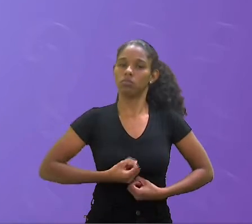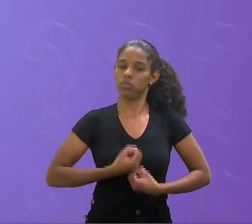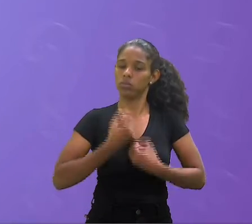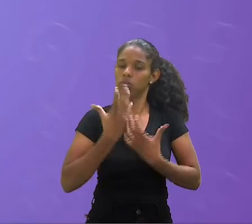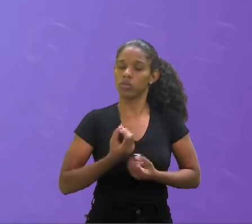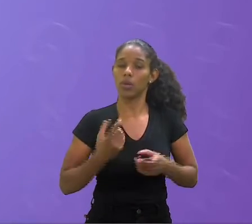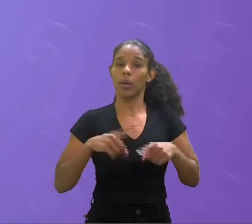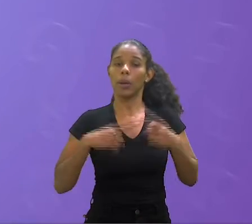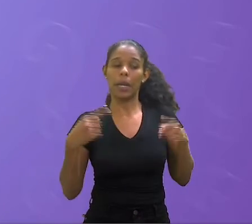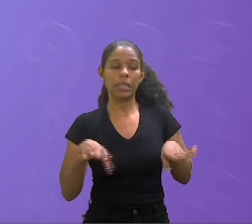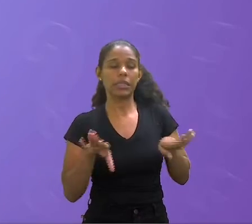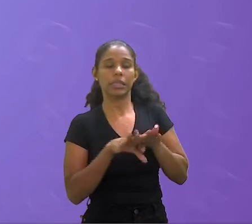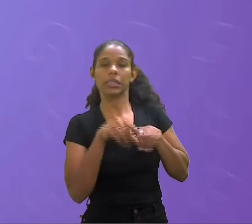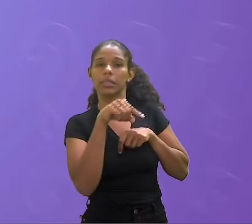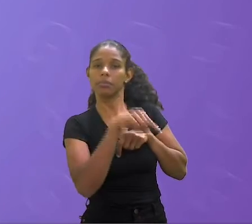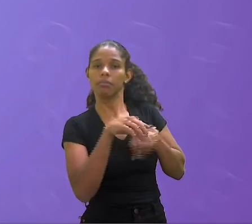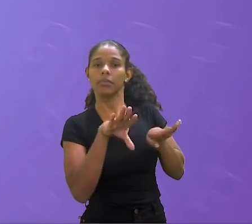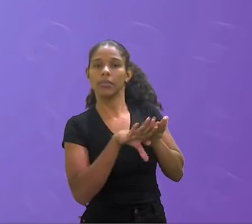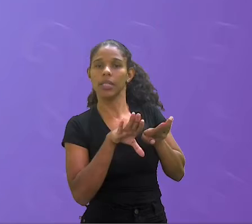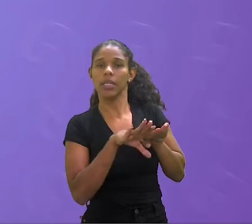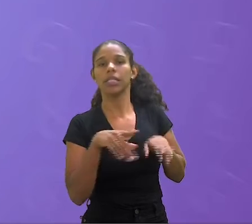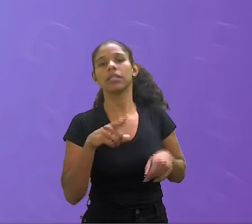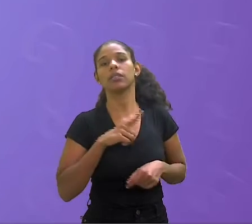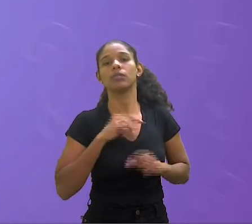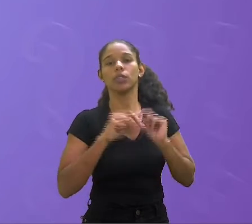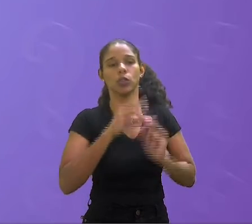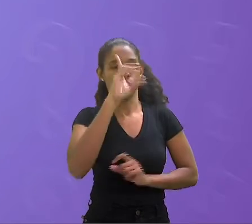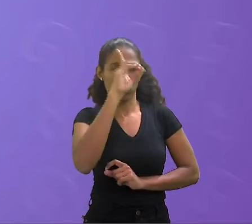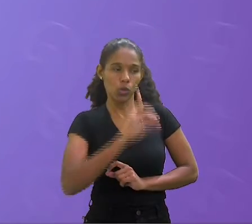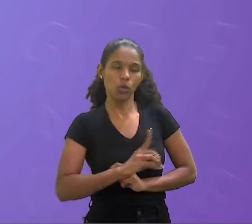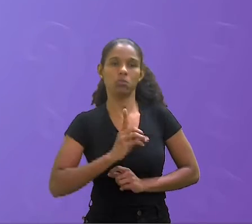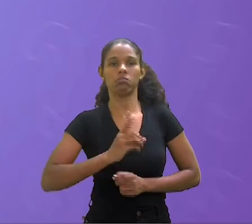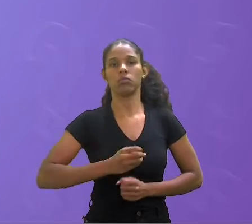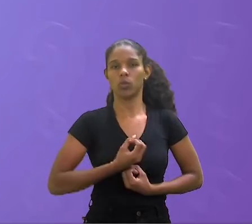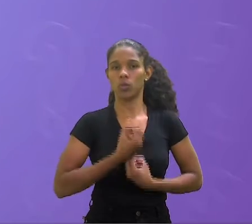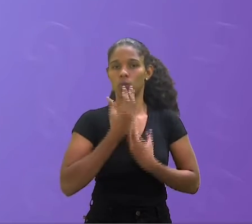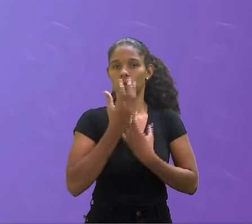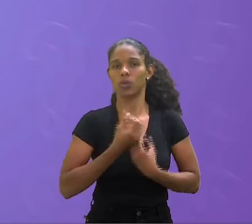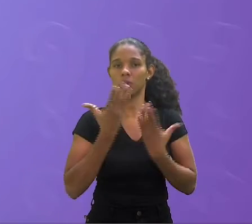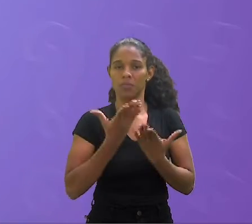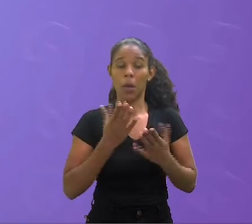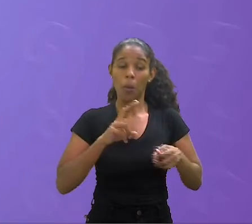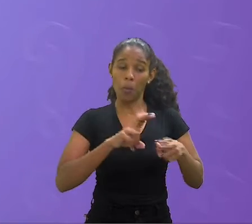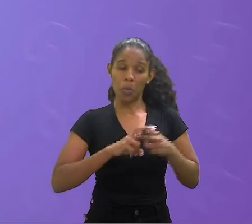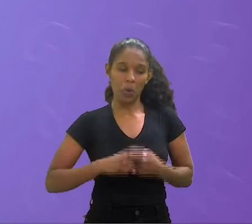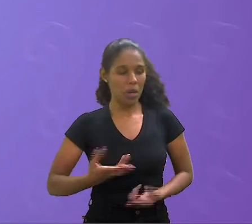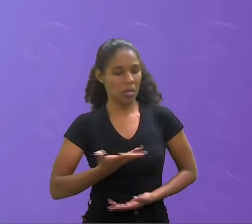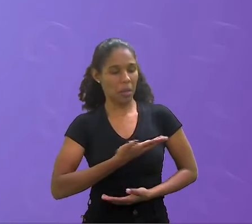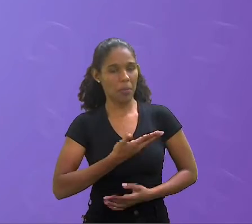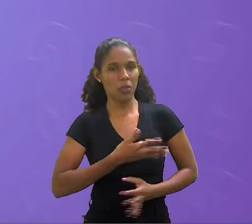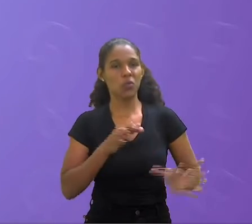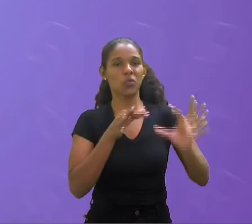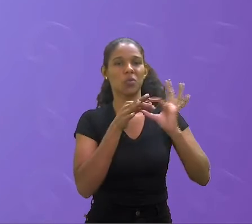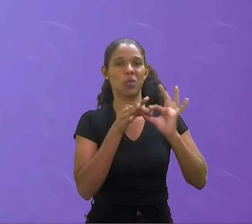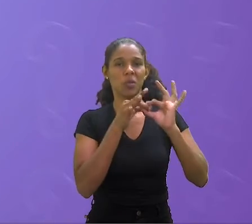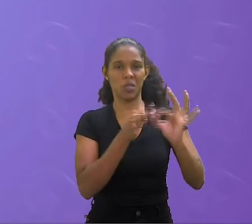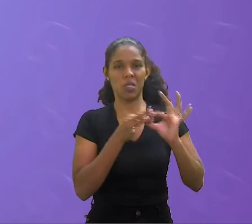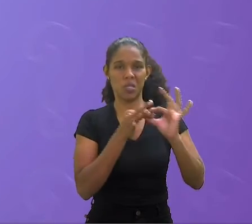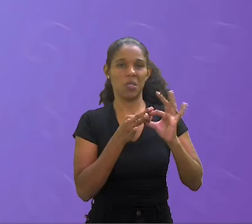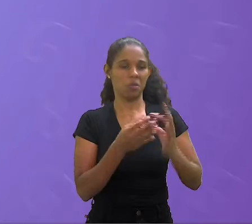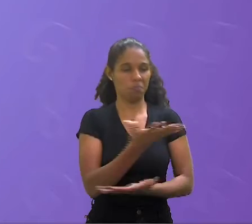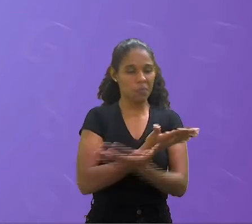bom funcionamento dos relacionamentos. Isso cria laços de amizades mais saudáveis e construtivos para